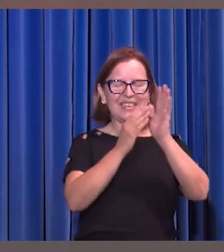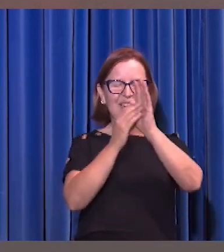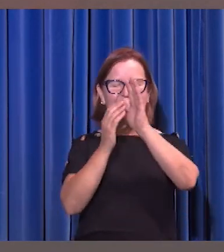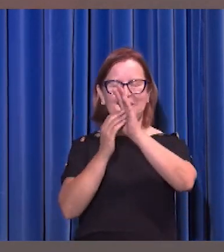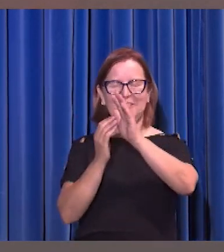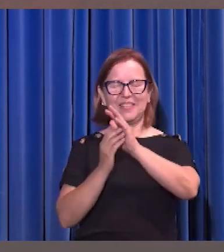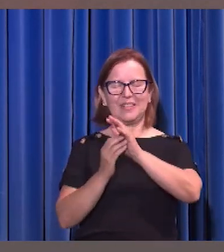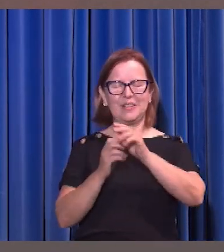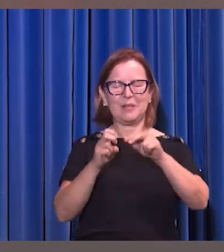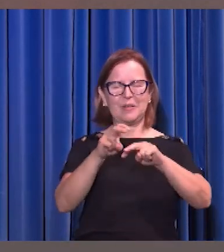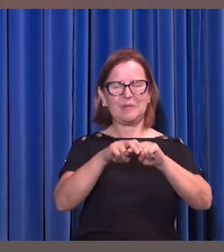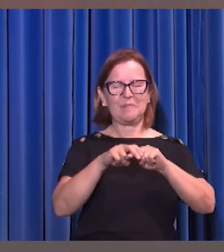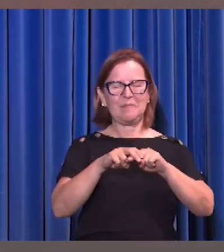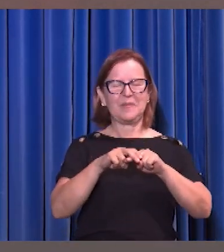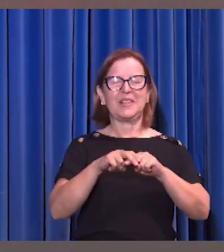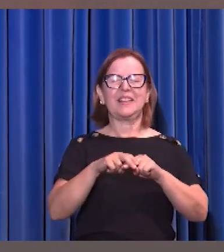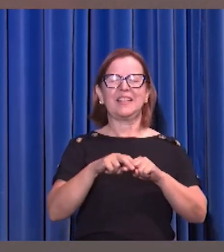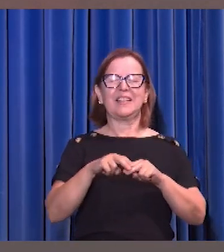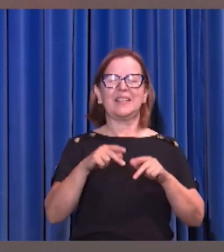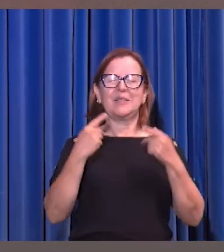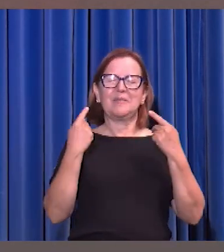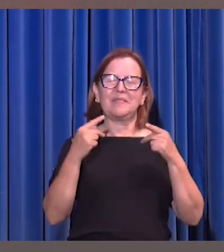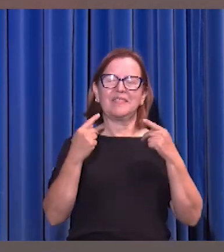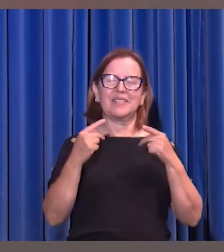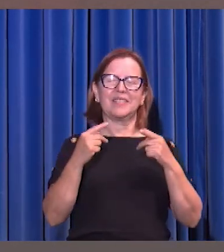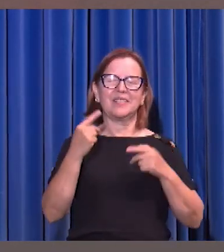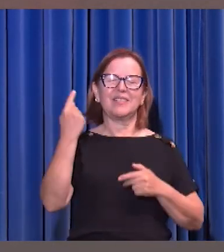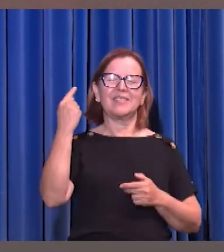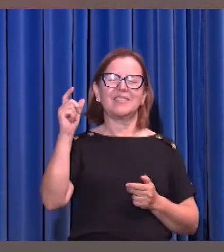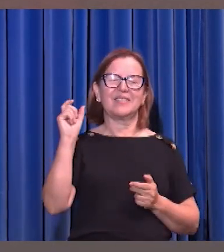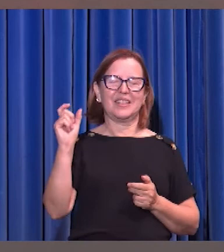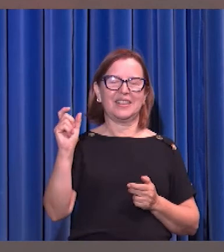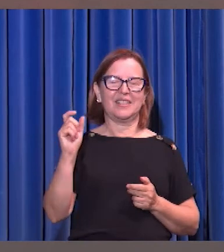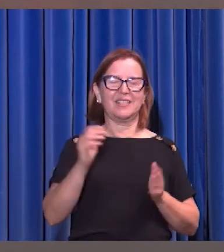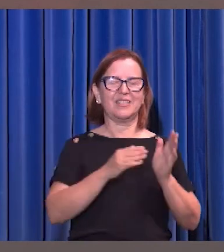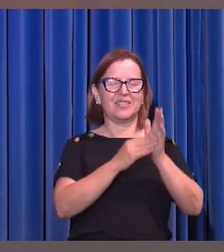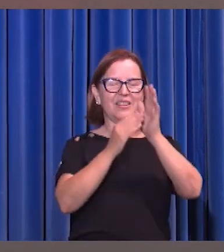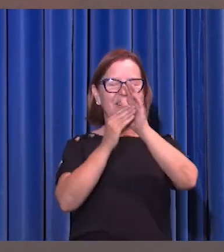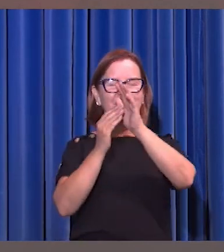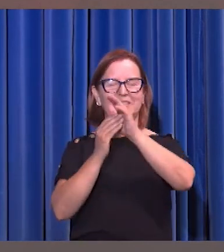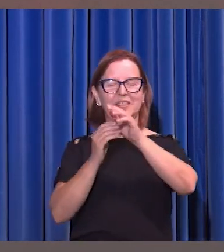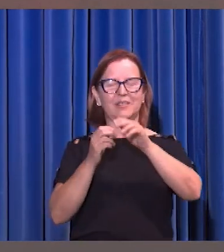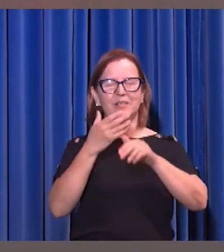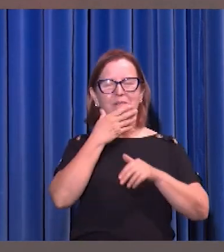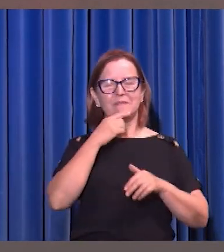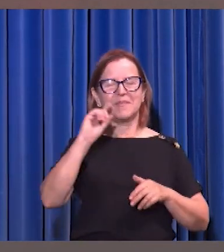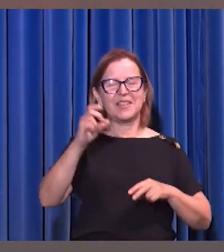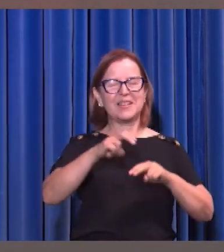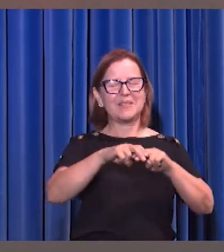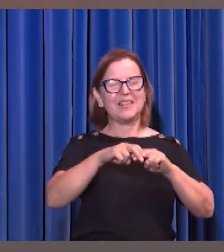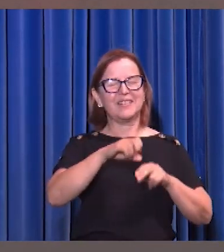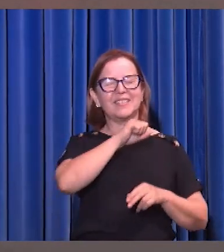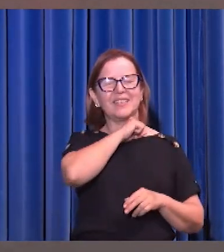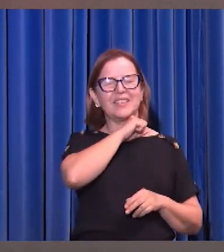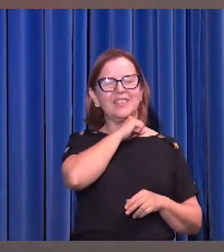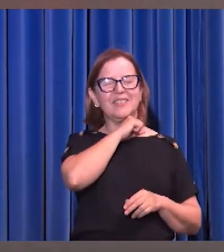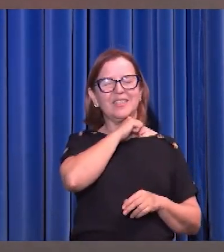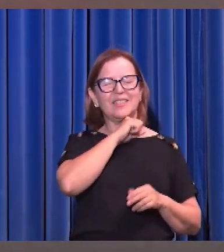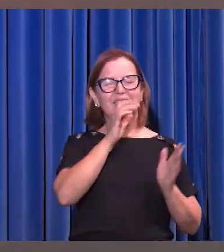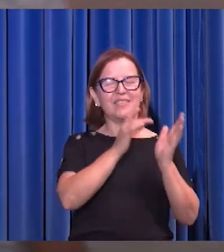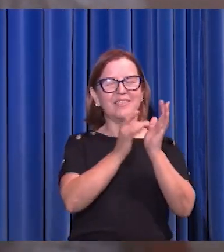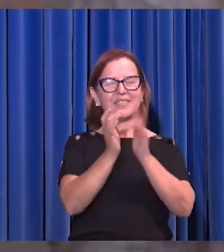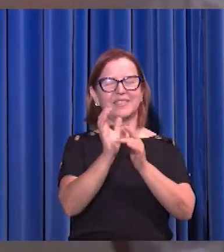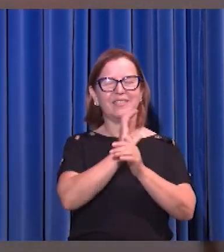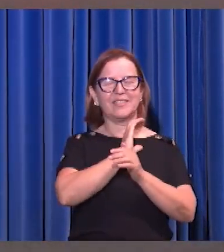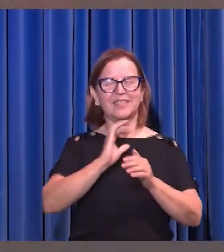louvamos pela mensagem da tua palavra. Te louvamos, Pai, pelo sacrifício realizado por Jesus